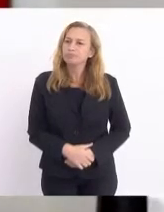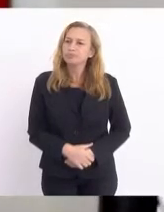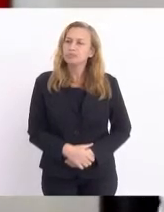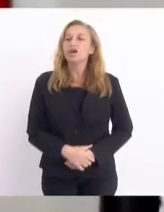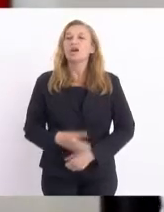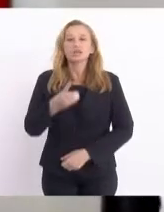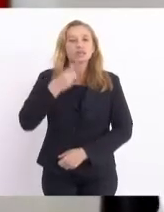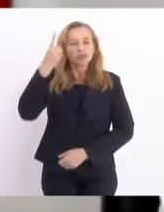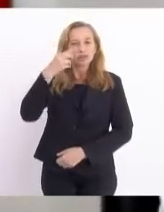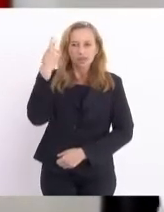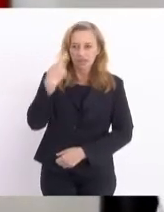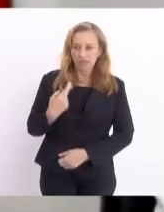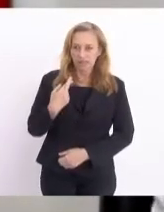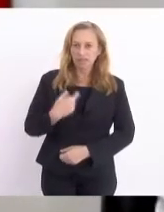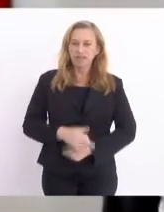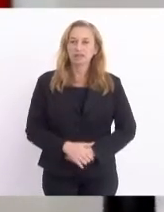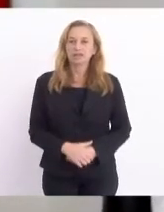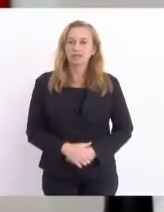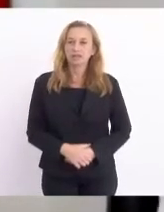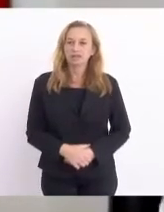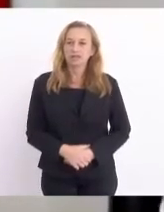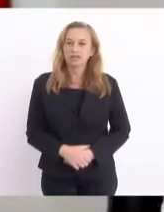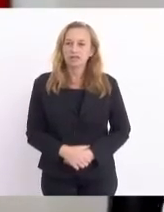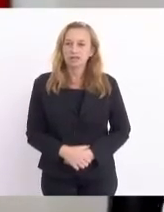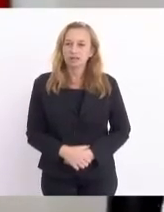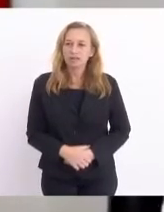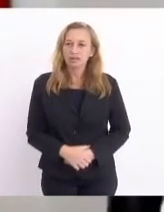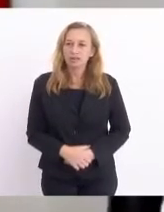Deputada Renata Souza.